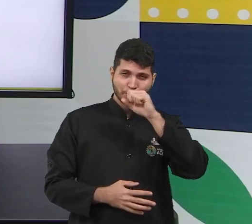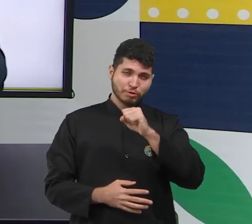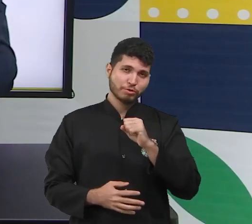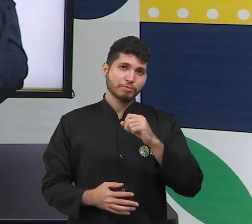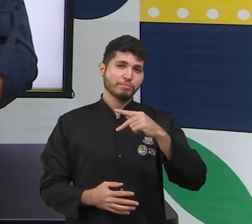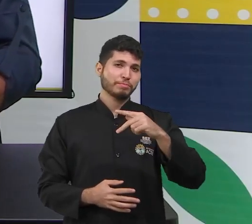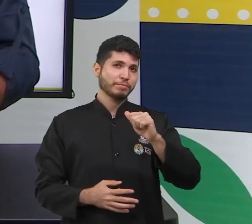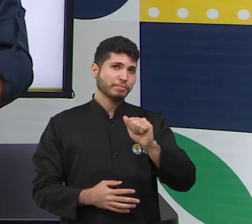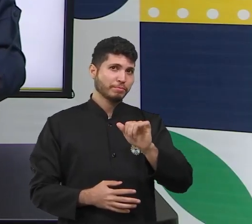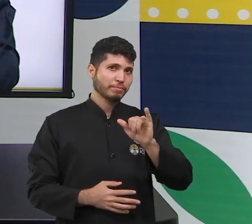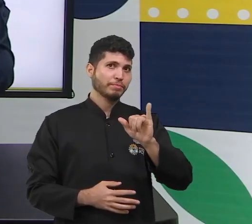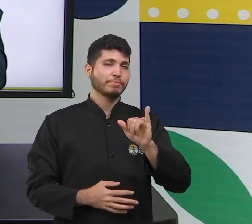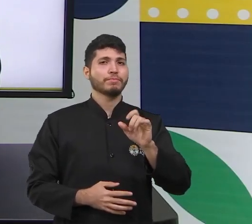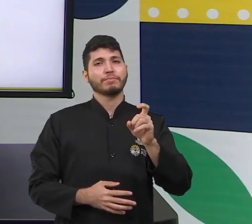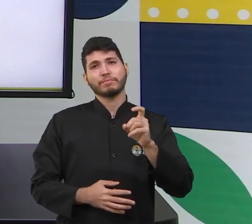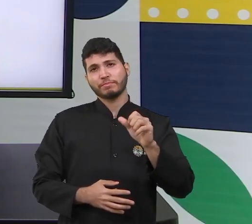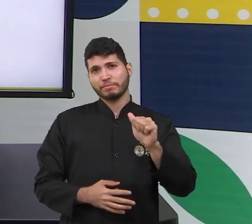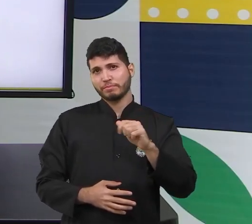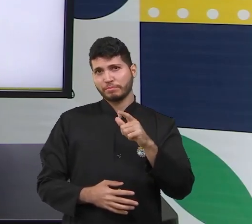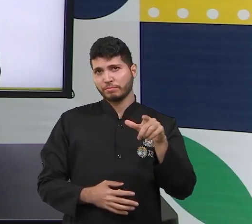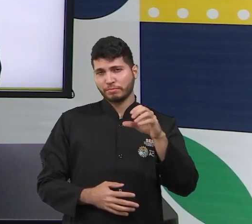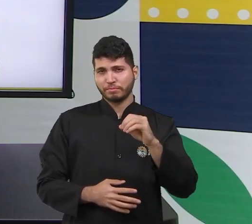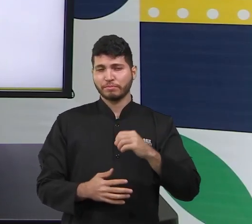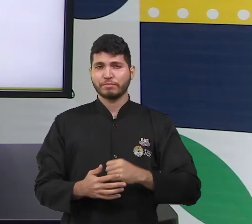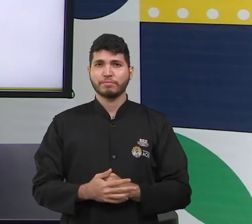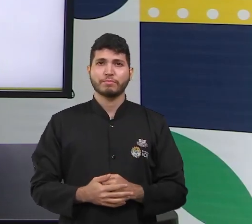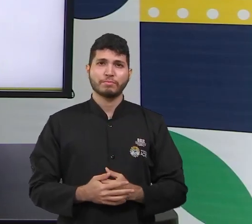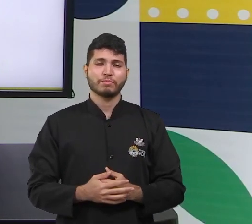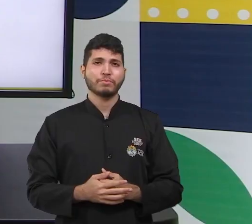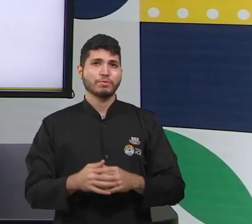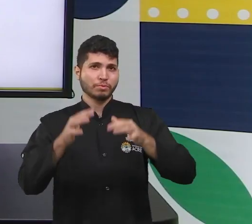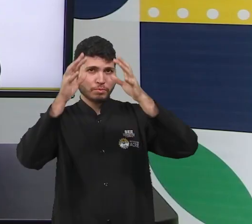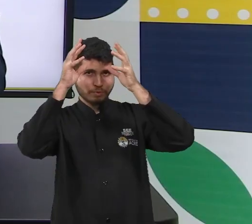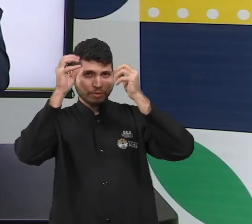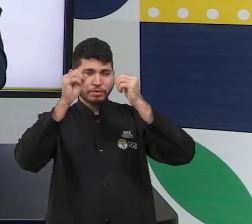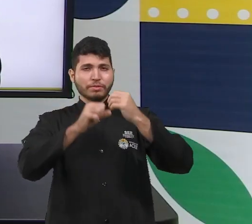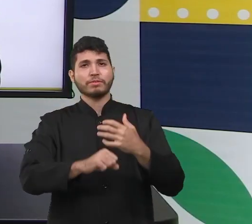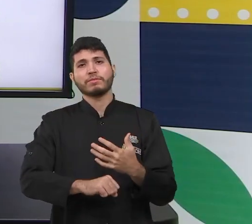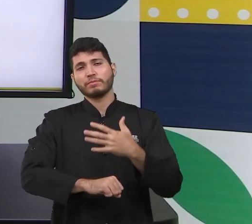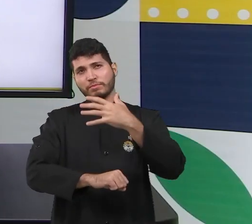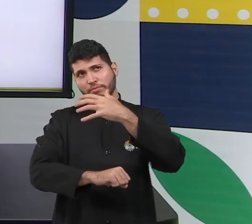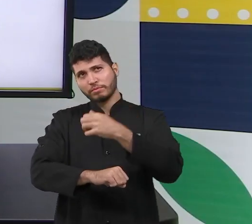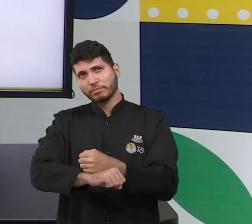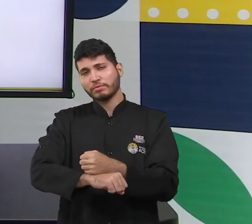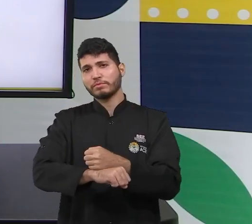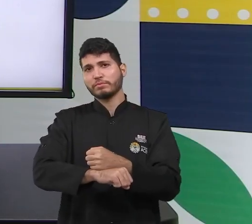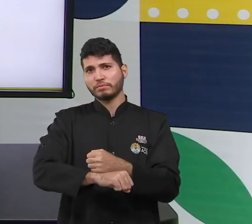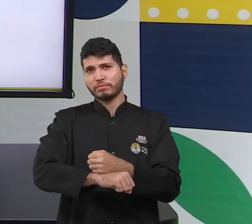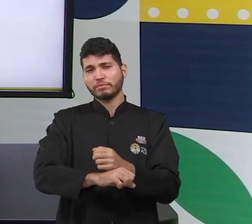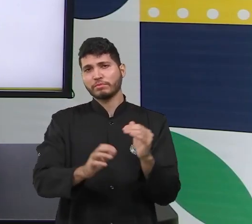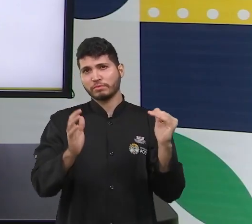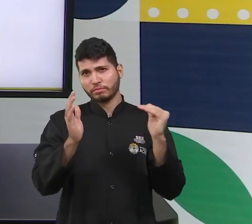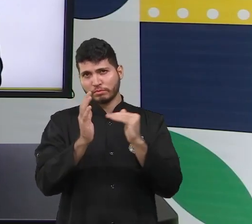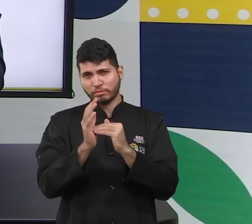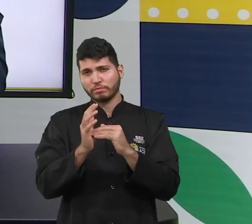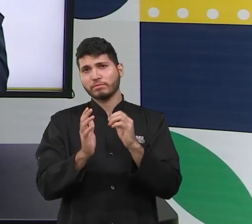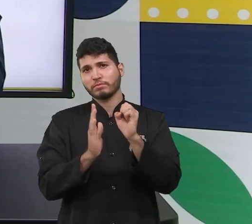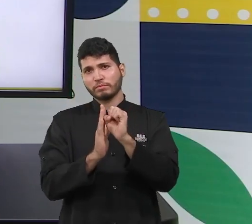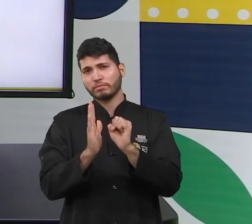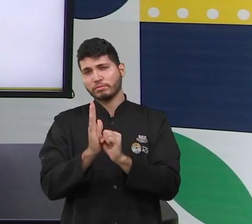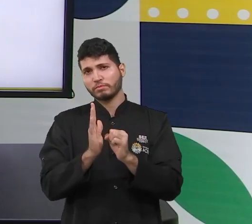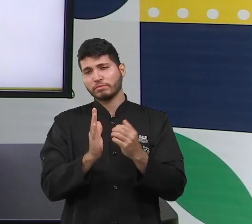eles trazem o costume, como o Acre foi colonizado, né, ele foi ocupado até o século passado